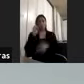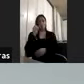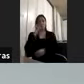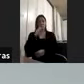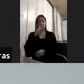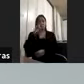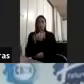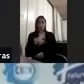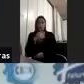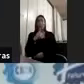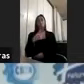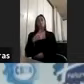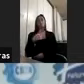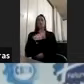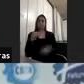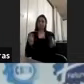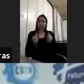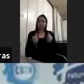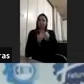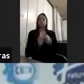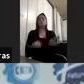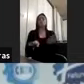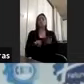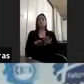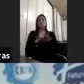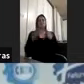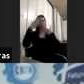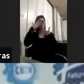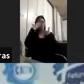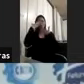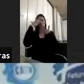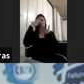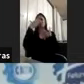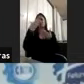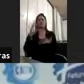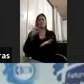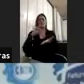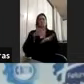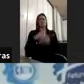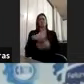junto aqui, viu? Que bacana. Nessa luta. Tá bom. Muito bem. Eles vão gostar